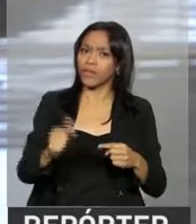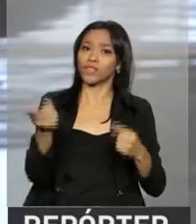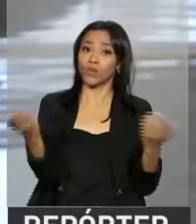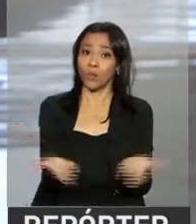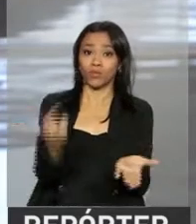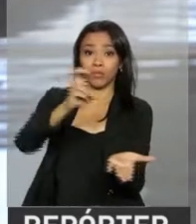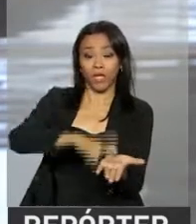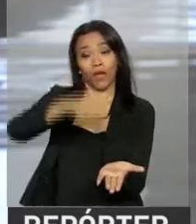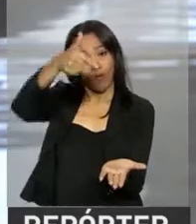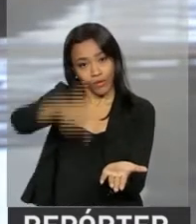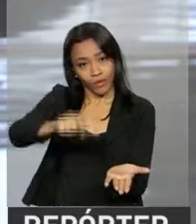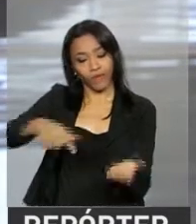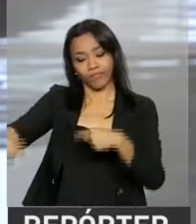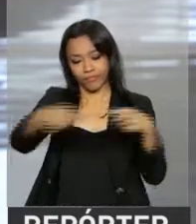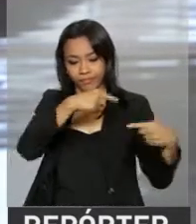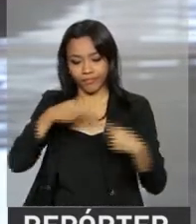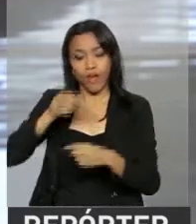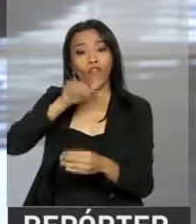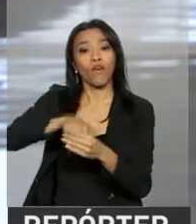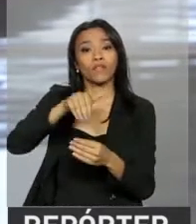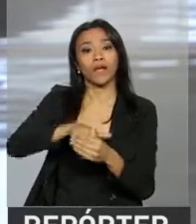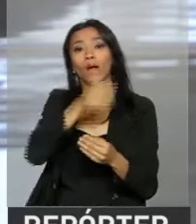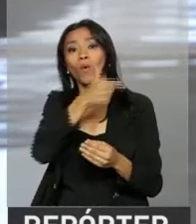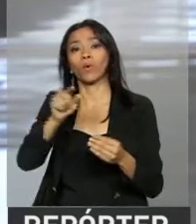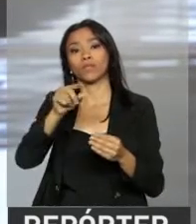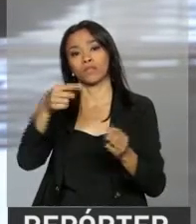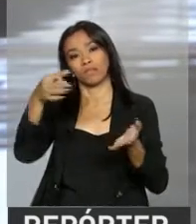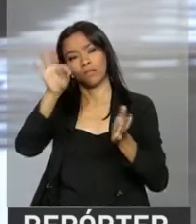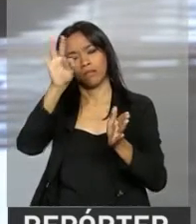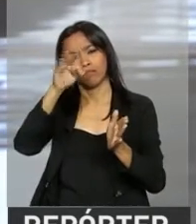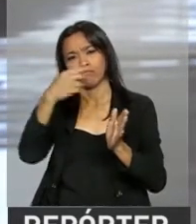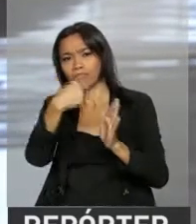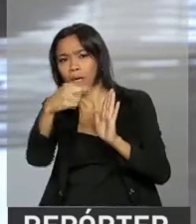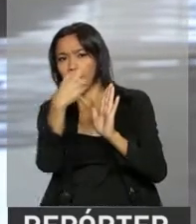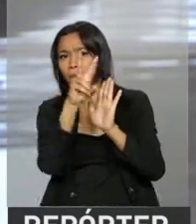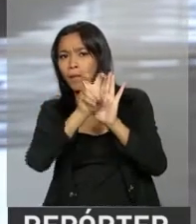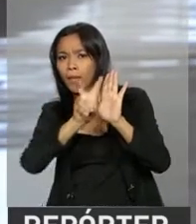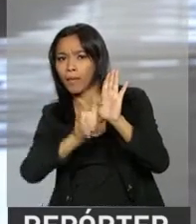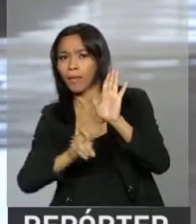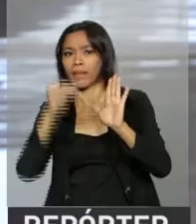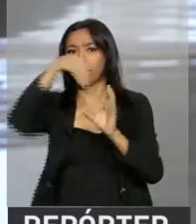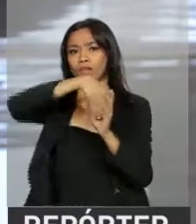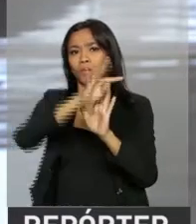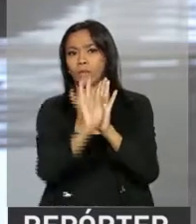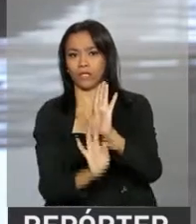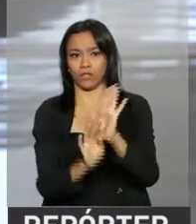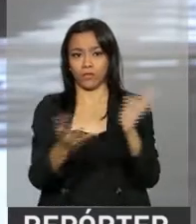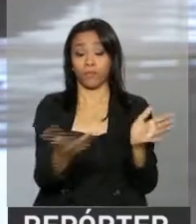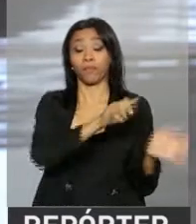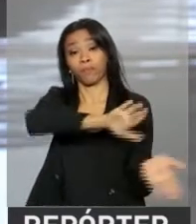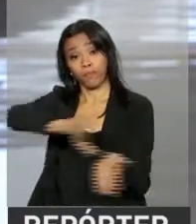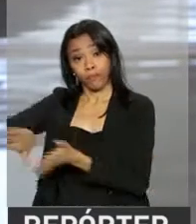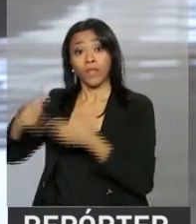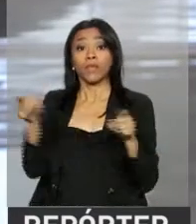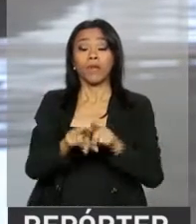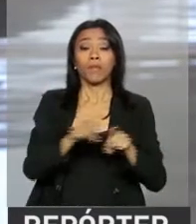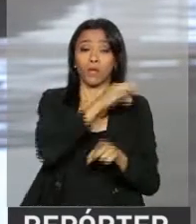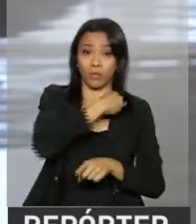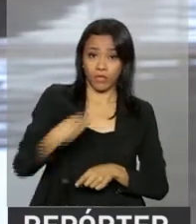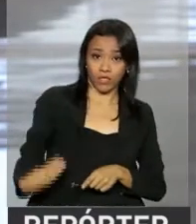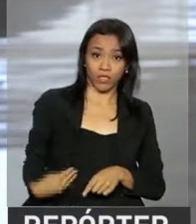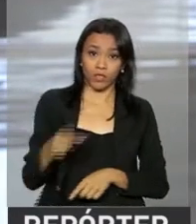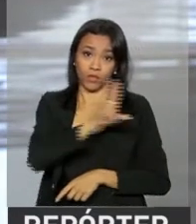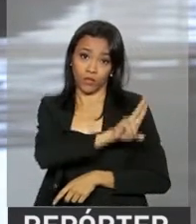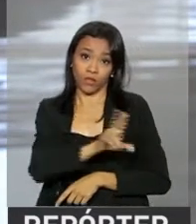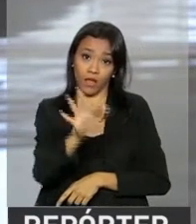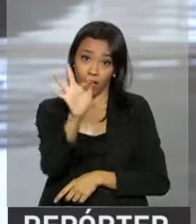manhã de hoje a votação de outros destaques do texto e olha renato ministro da fazenda e henrique meirelles comentou por meio de